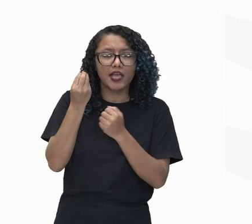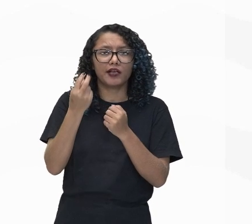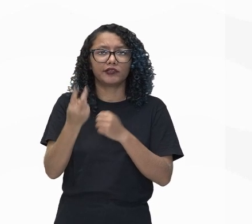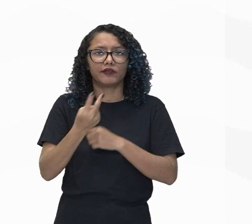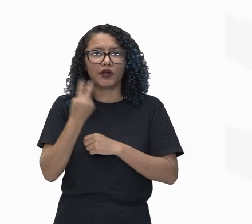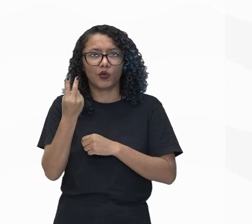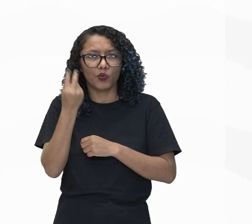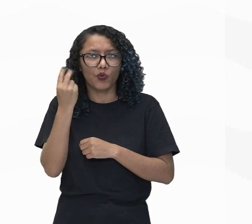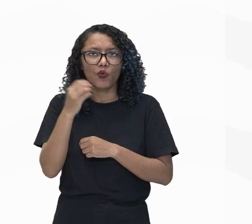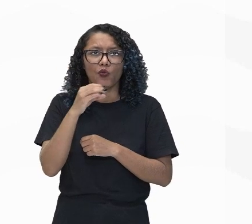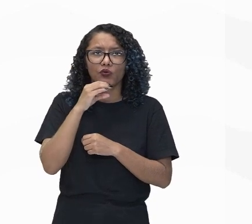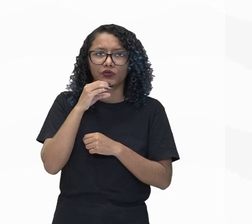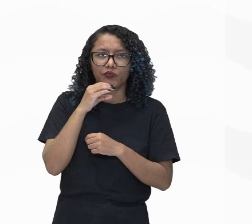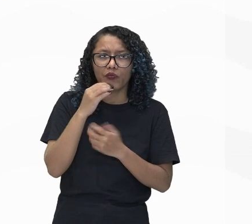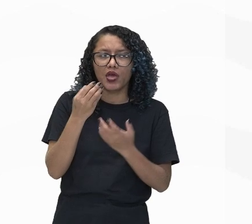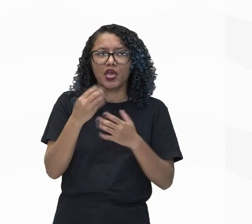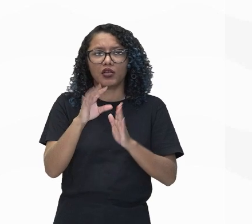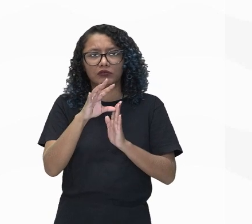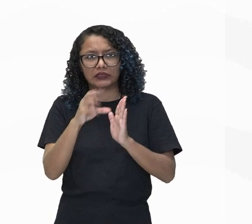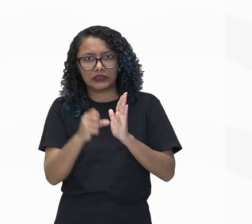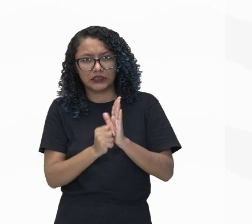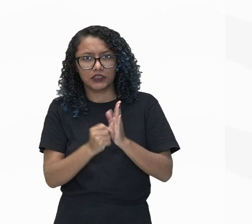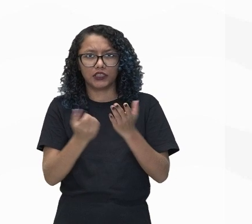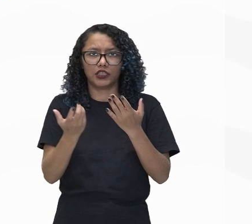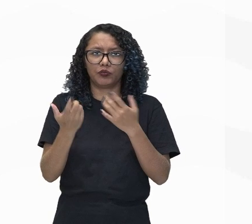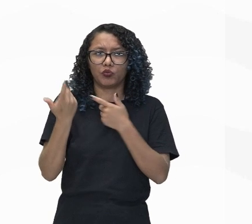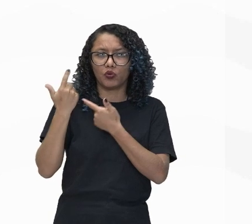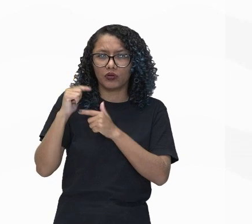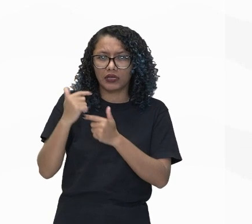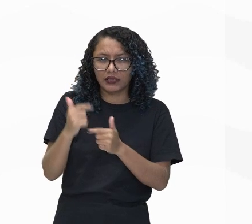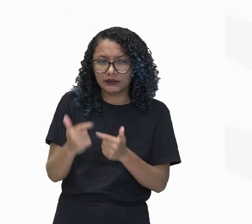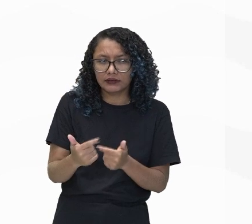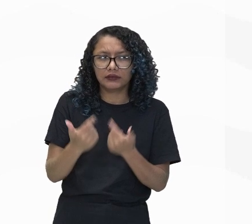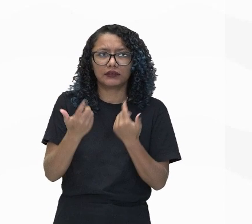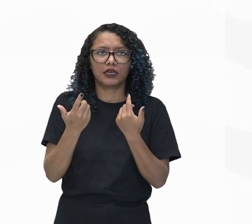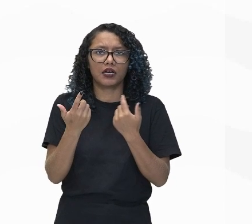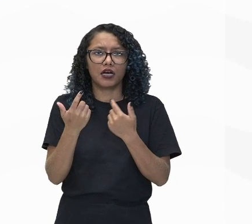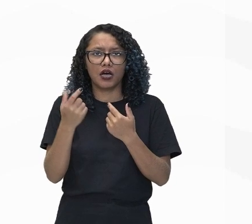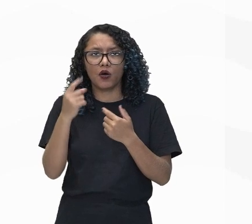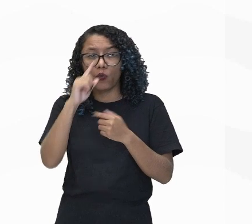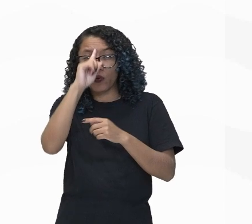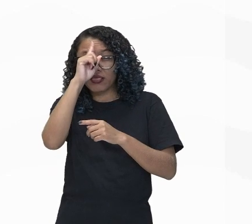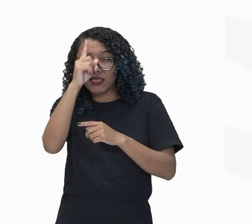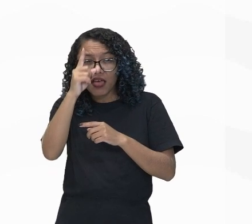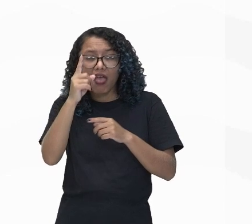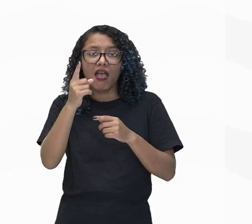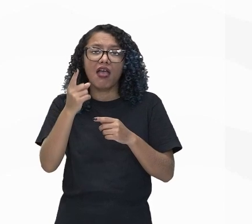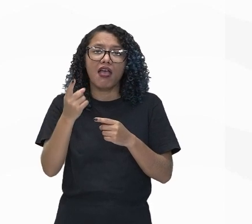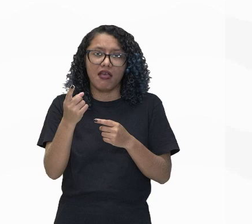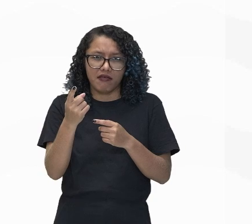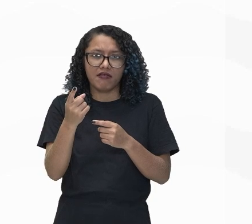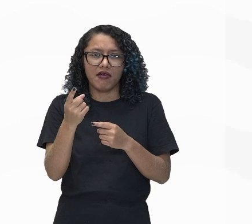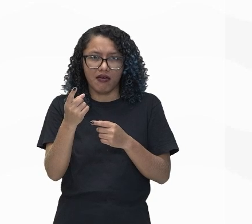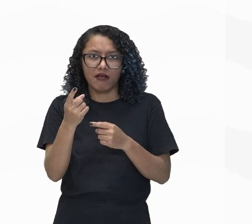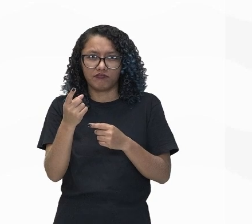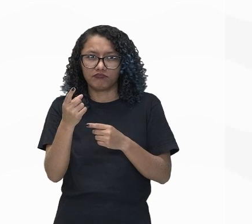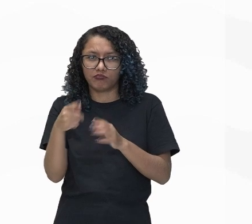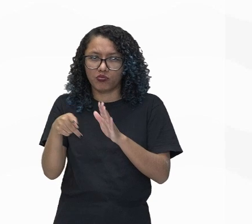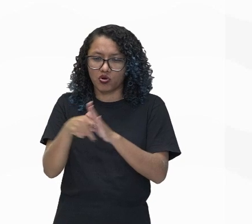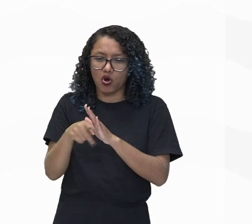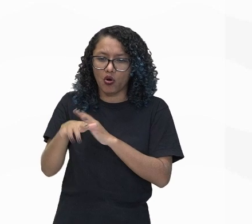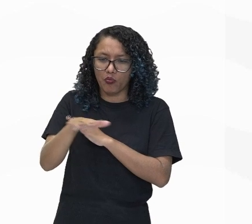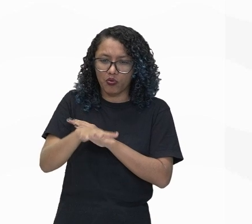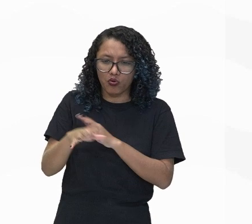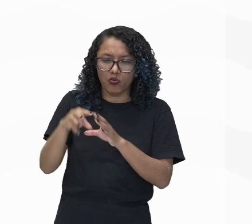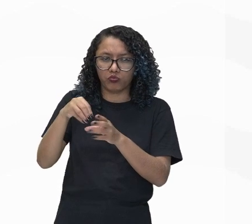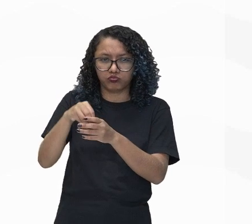os conhecimentos, os símbolos, as tradições, as ideias que permeiam aquela comunidade e